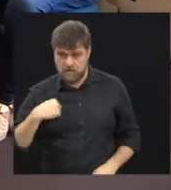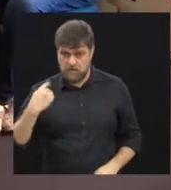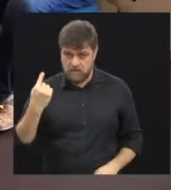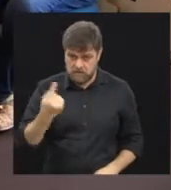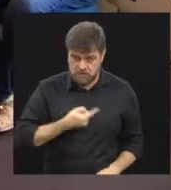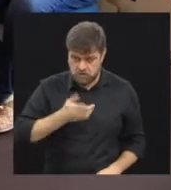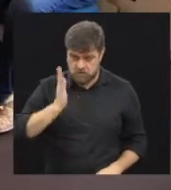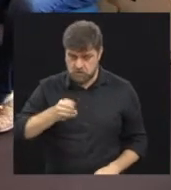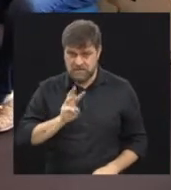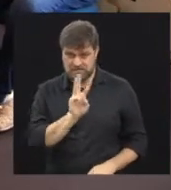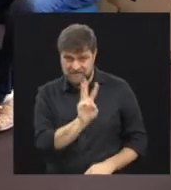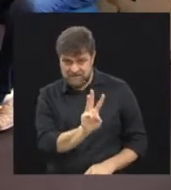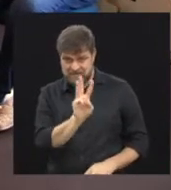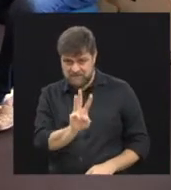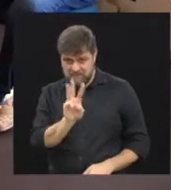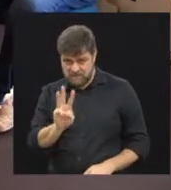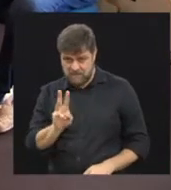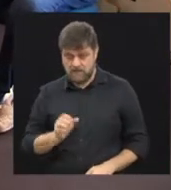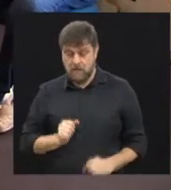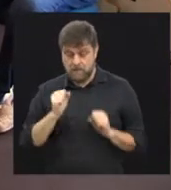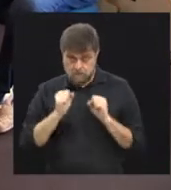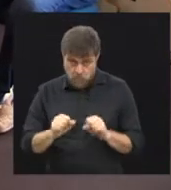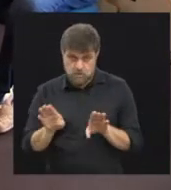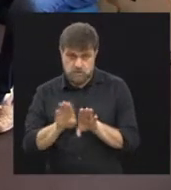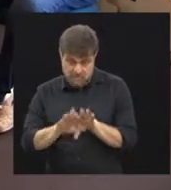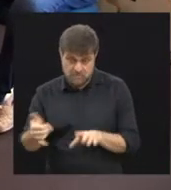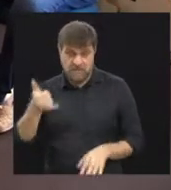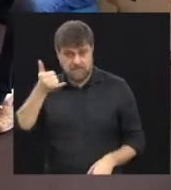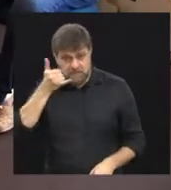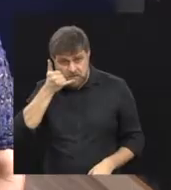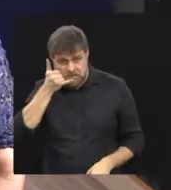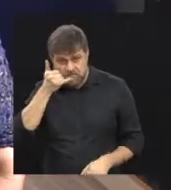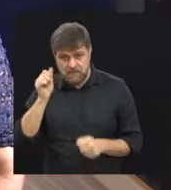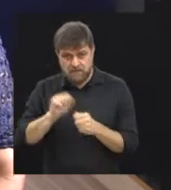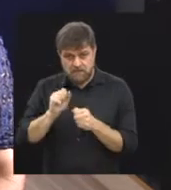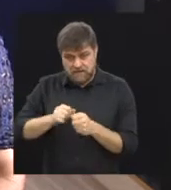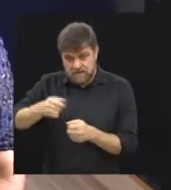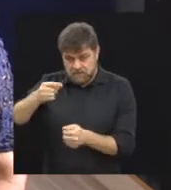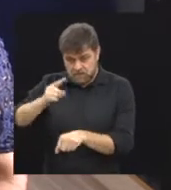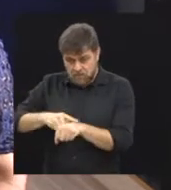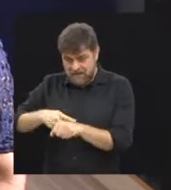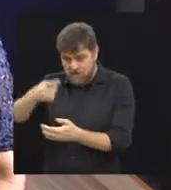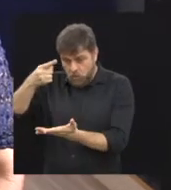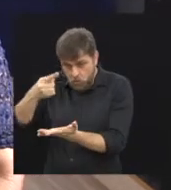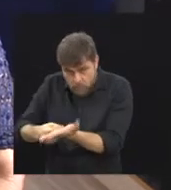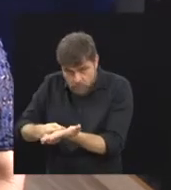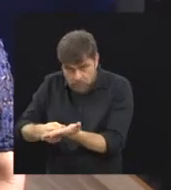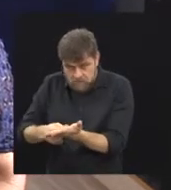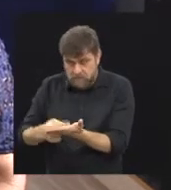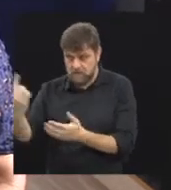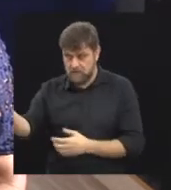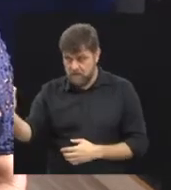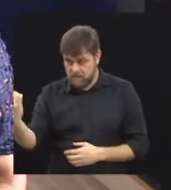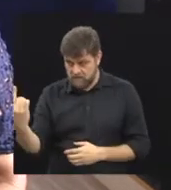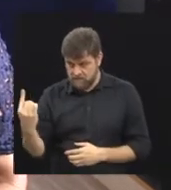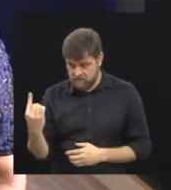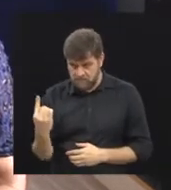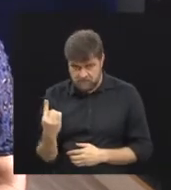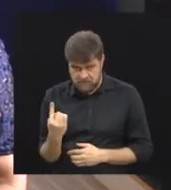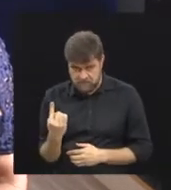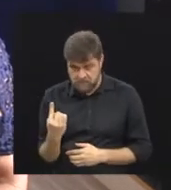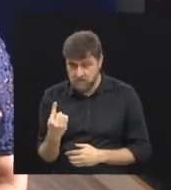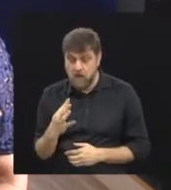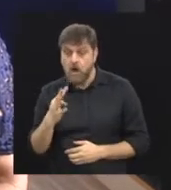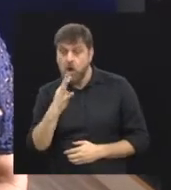gente passa, já tem um site, tem um número que eles ligam até a casa, faz um agendamento de horário e